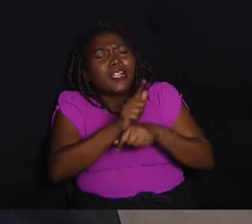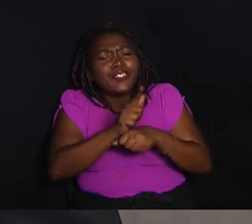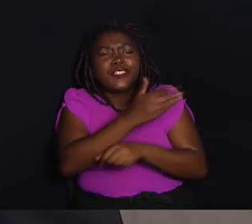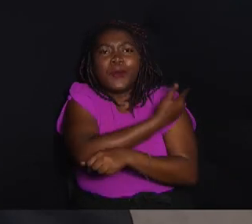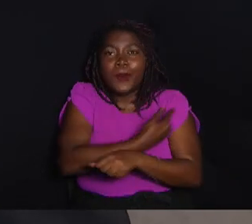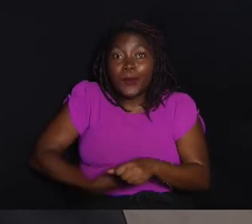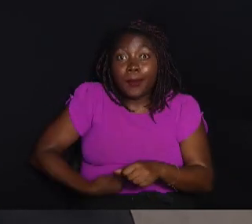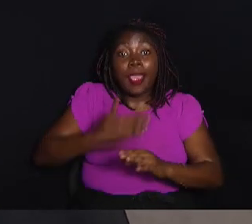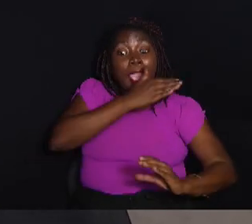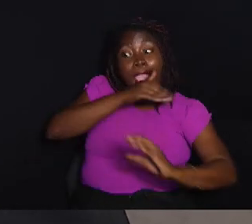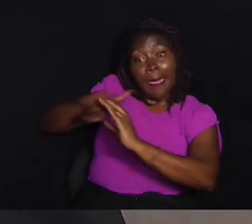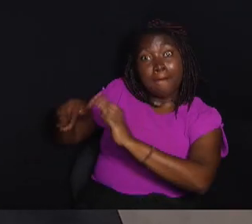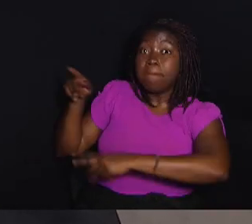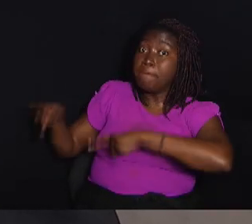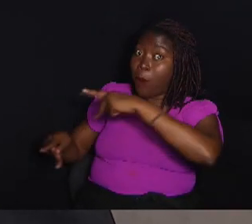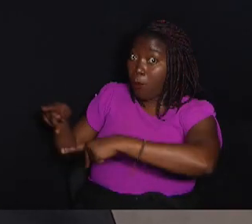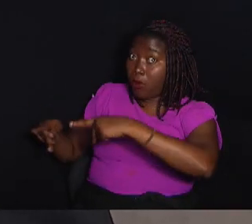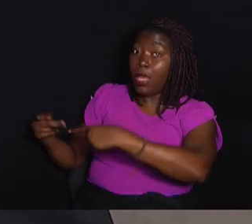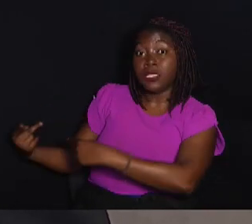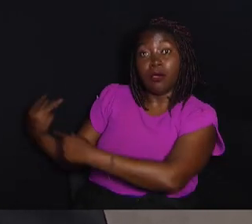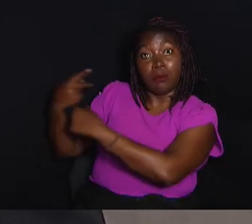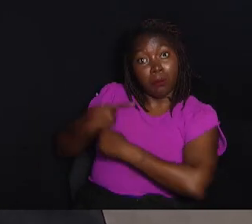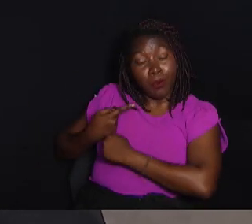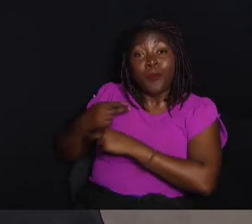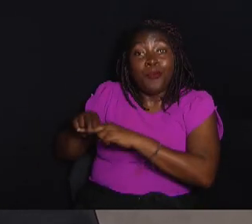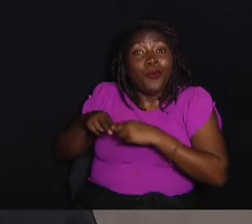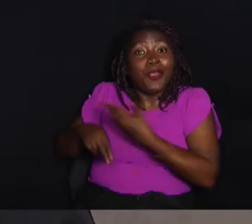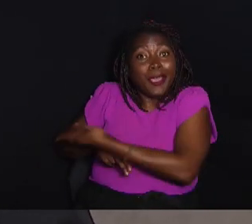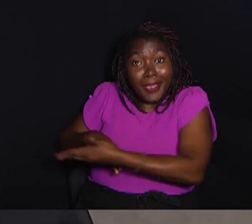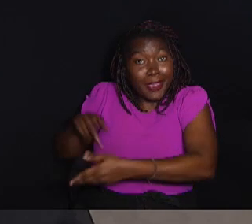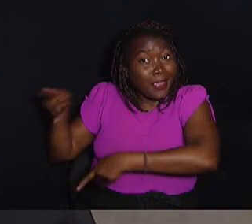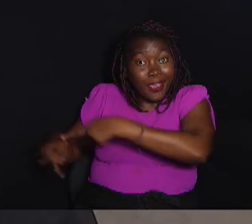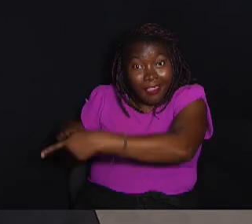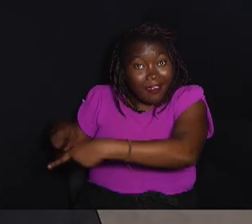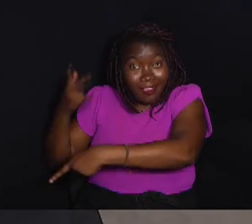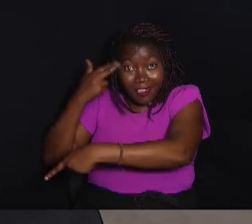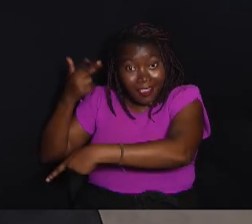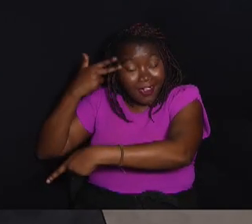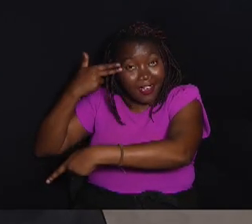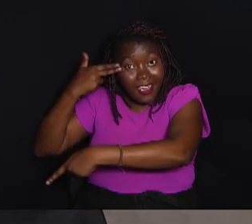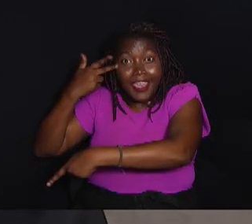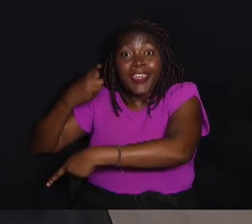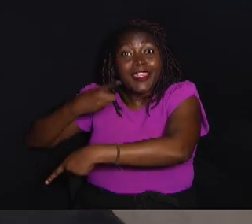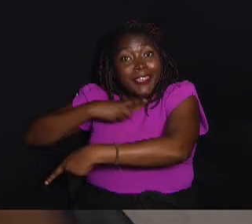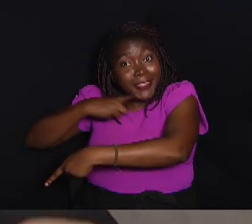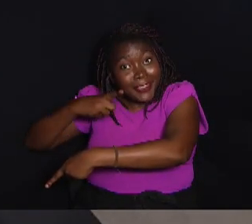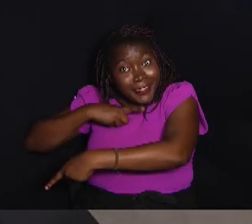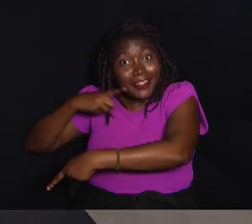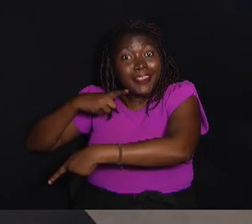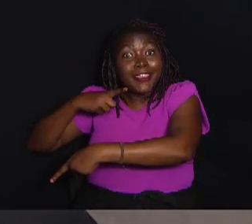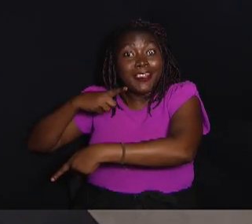Repassa a população que nos procura porque o cidadão comum ele tem por prerrogativa